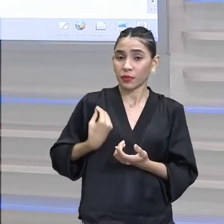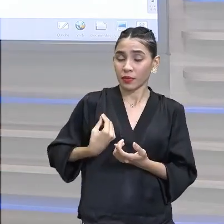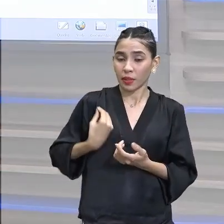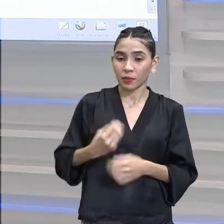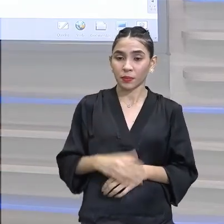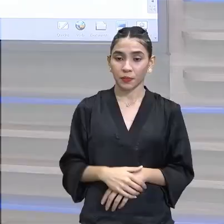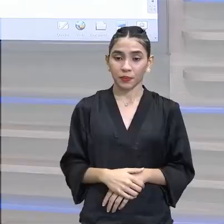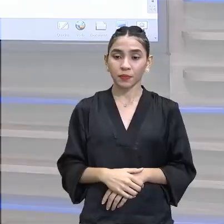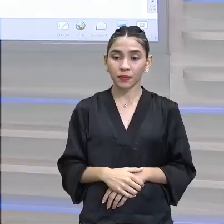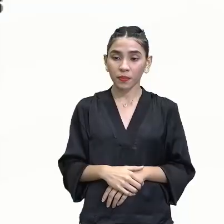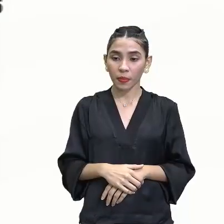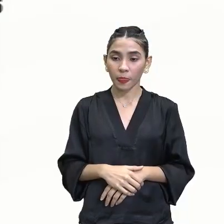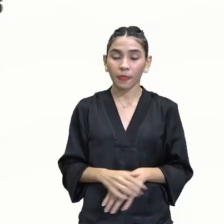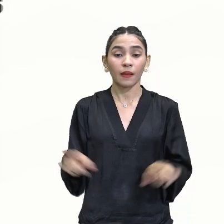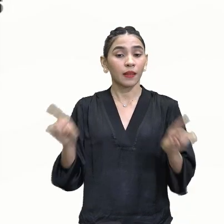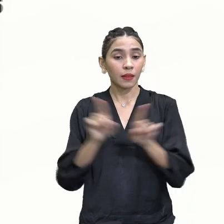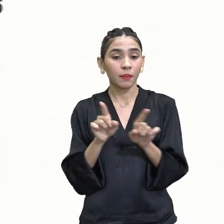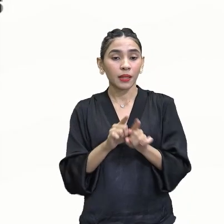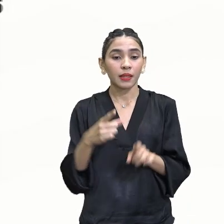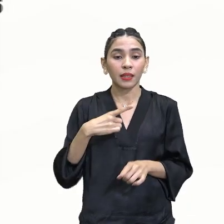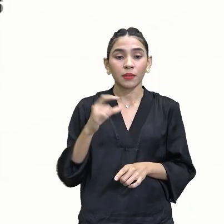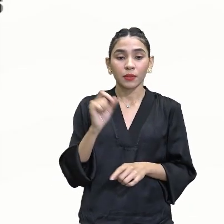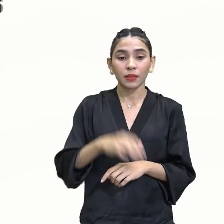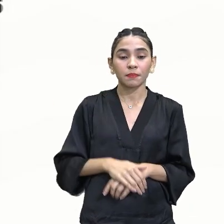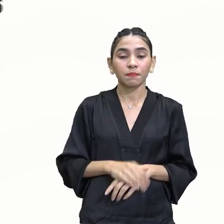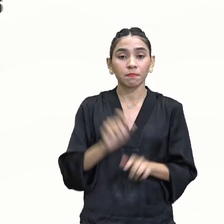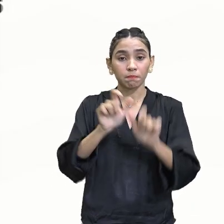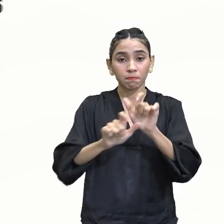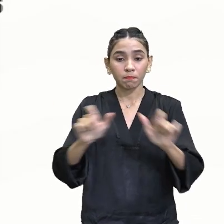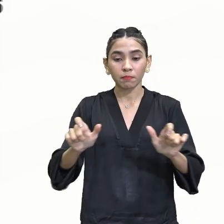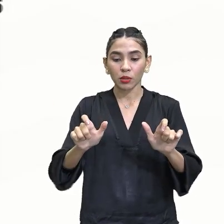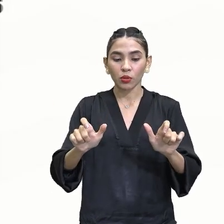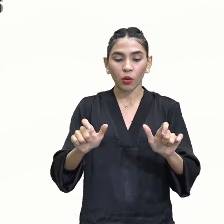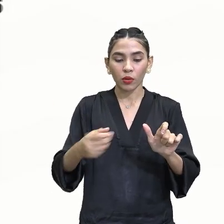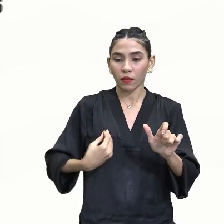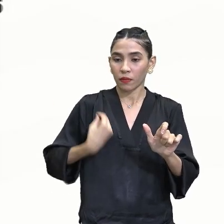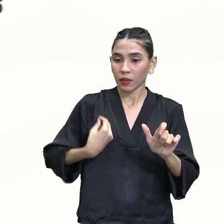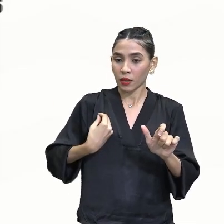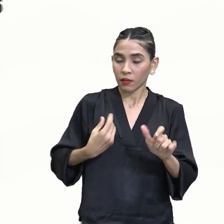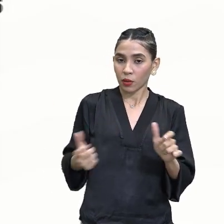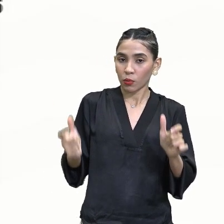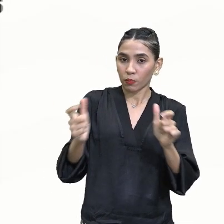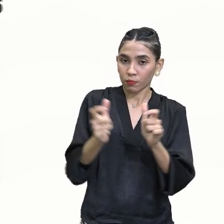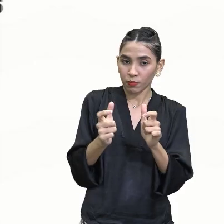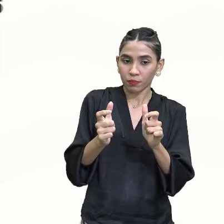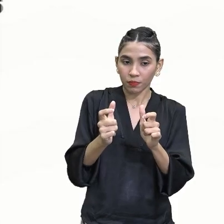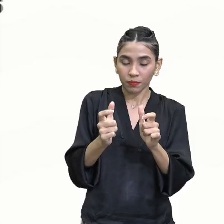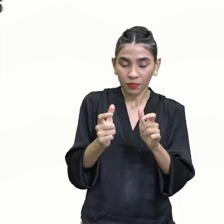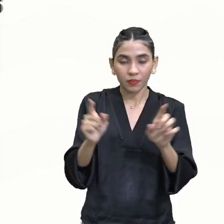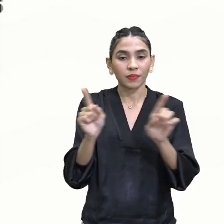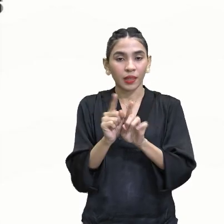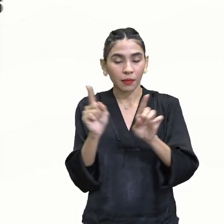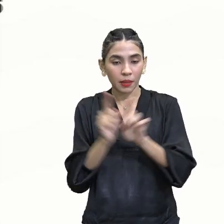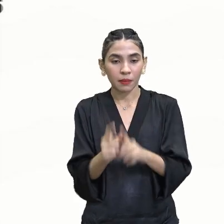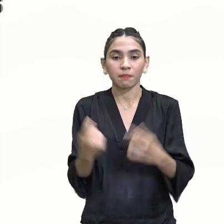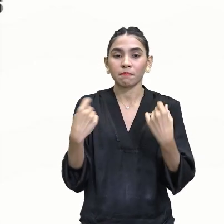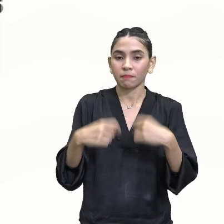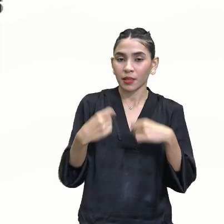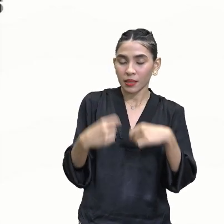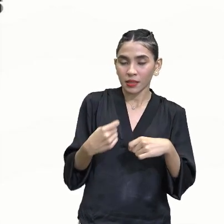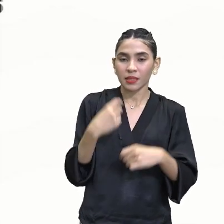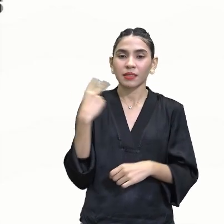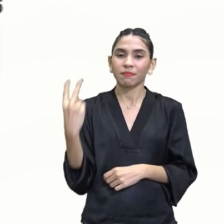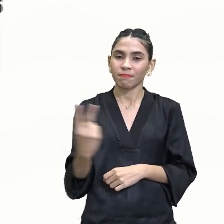né? A gente tem também a questão das pessoas em áreas menores, né, a questão local, né? Tudo isso tem que ser